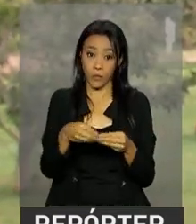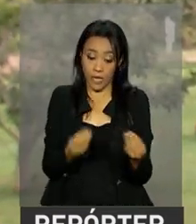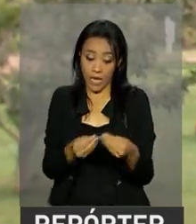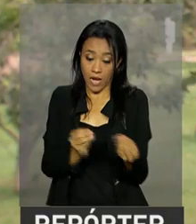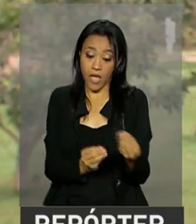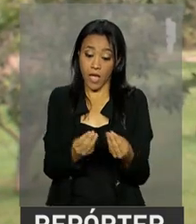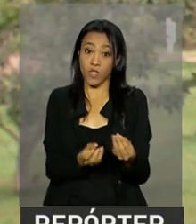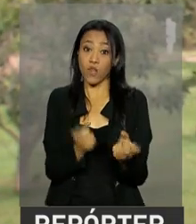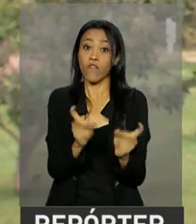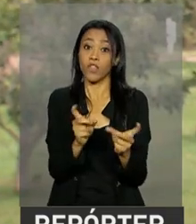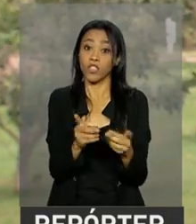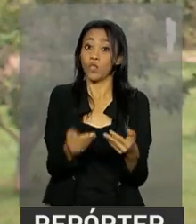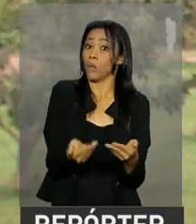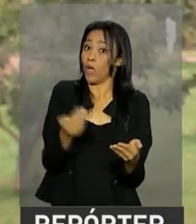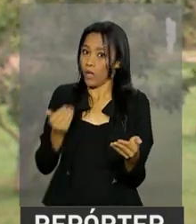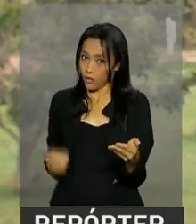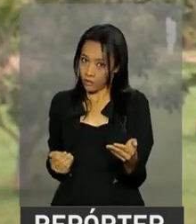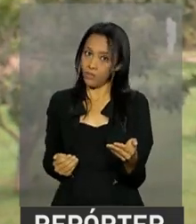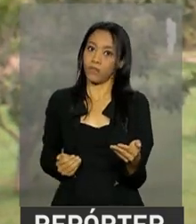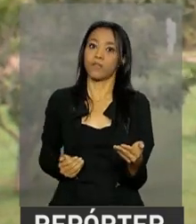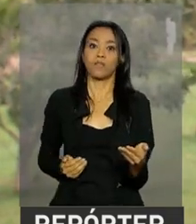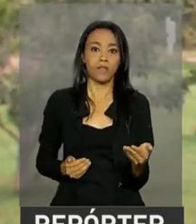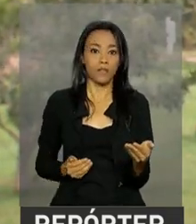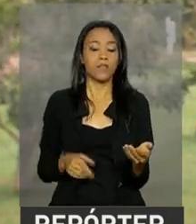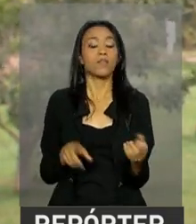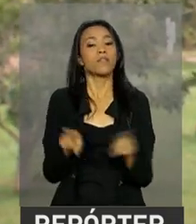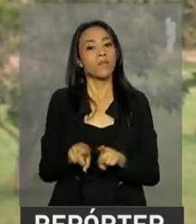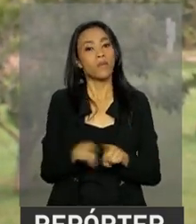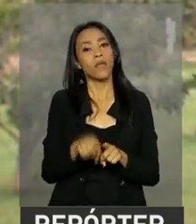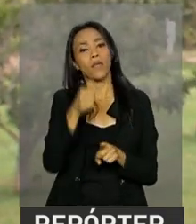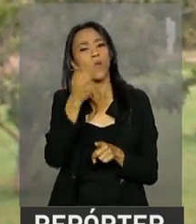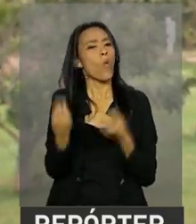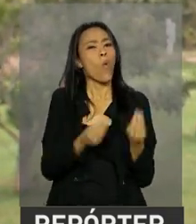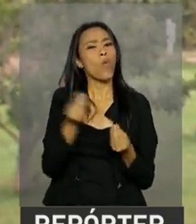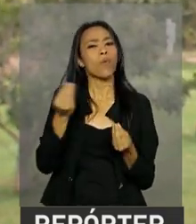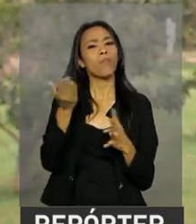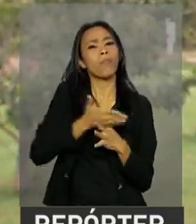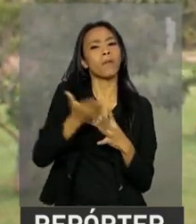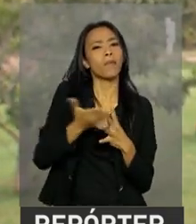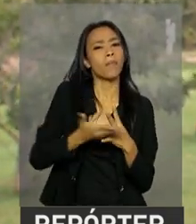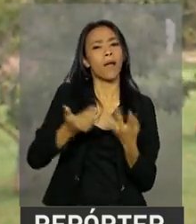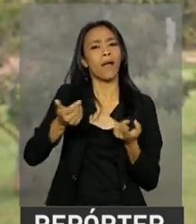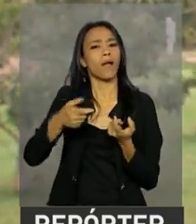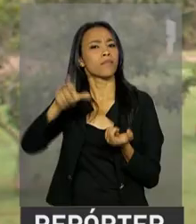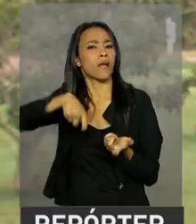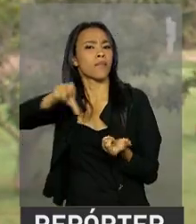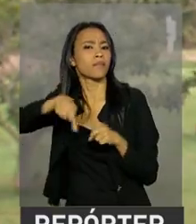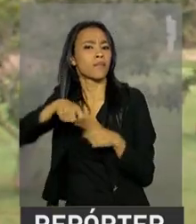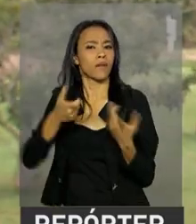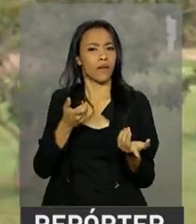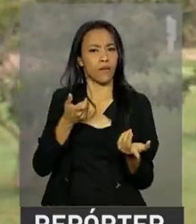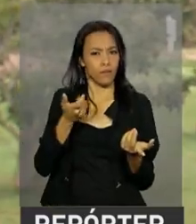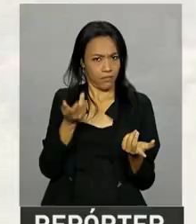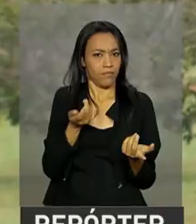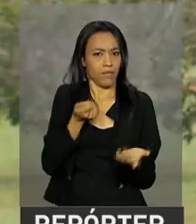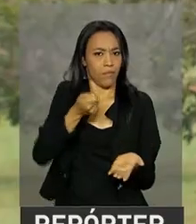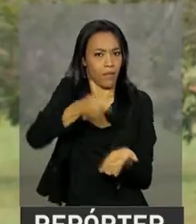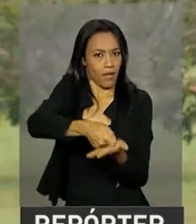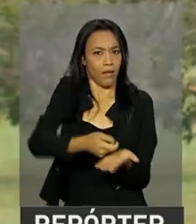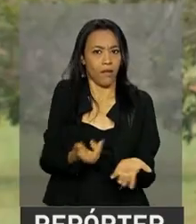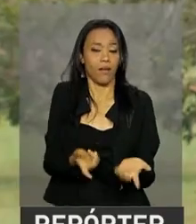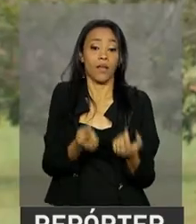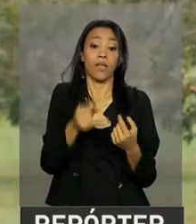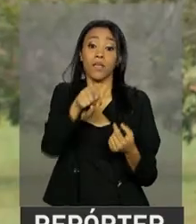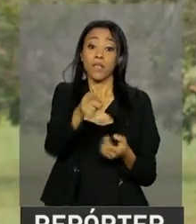vendido antecipadamente Além disso possibilitar outras formas de pagamento como cartão de crédito e de débito uma das